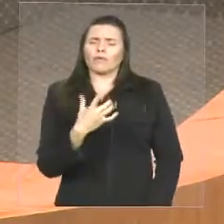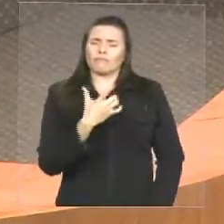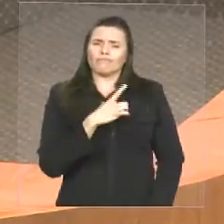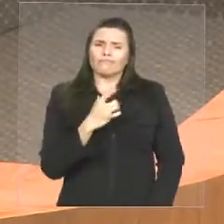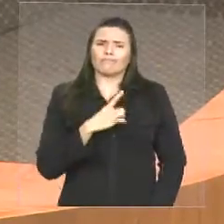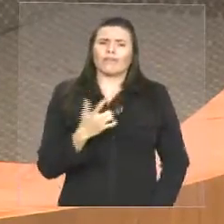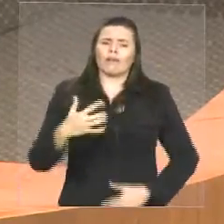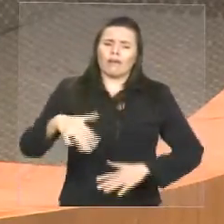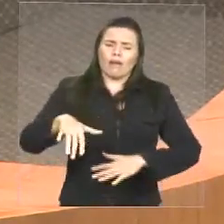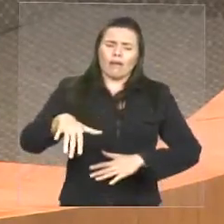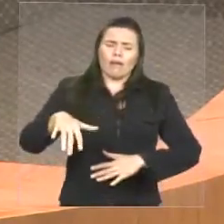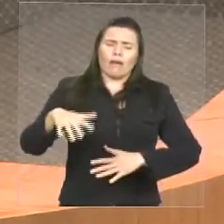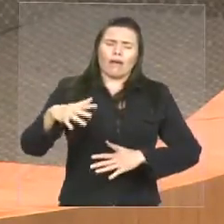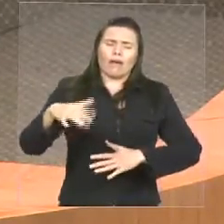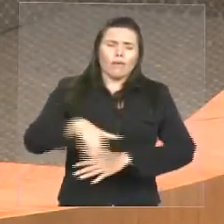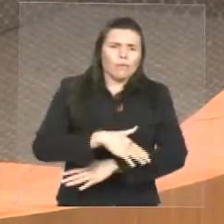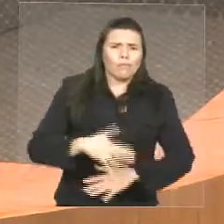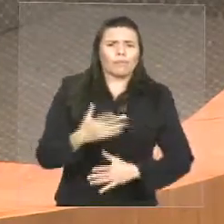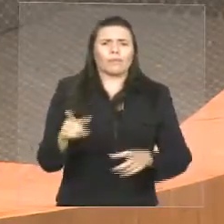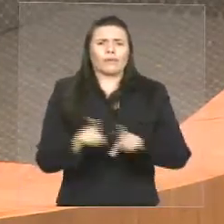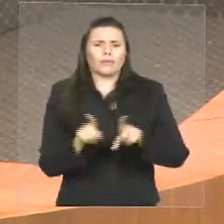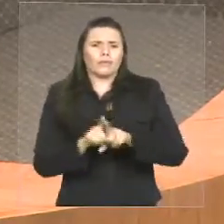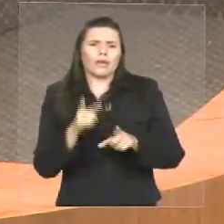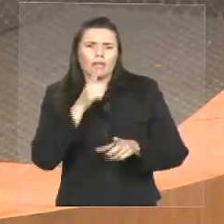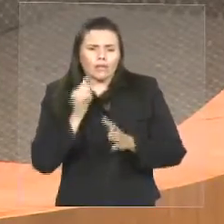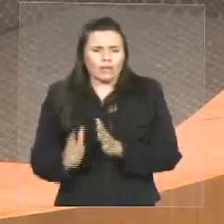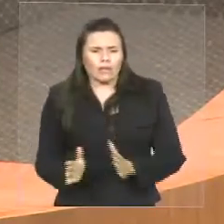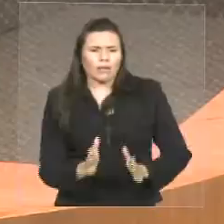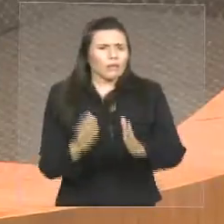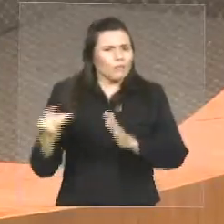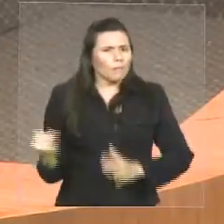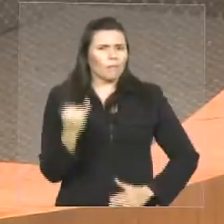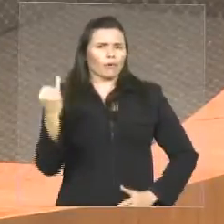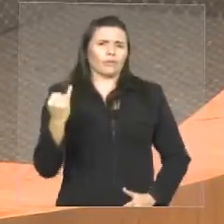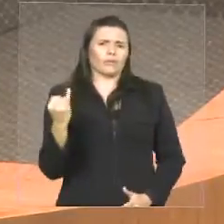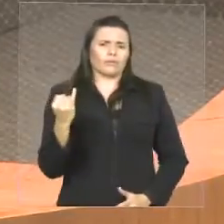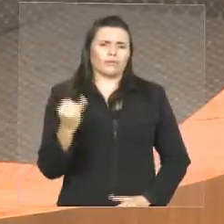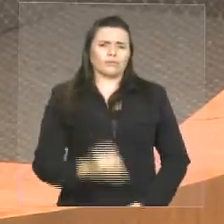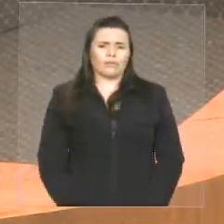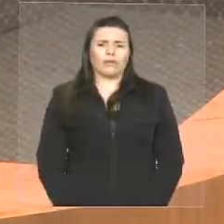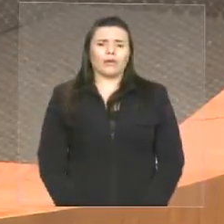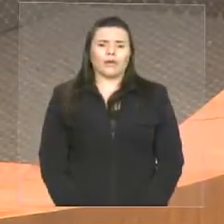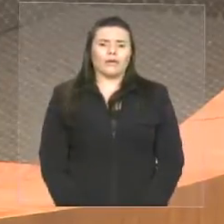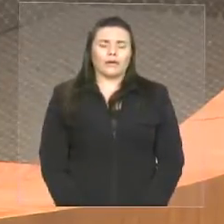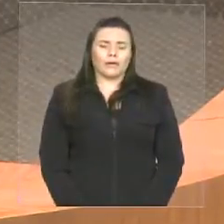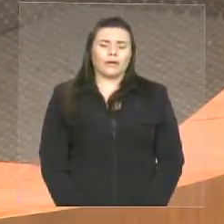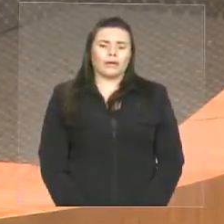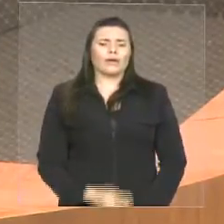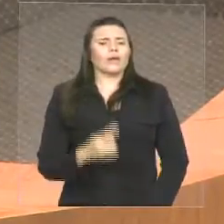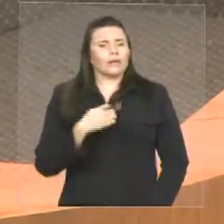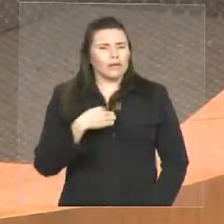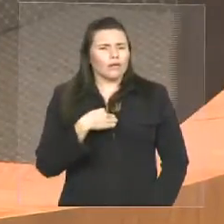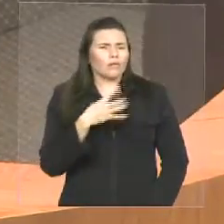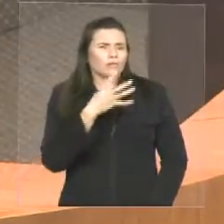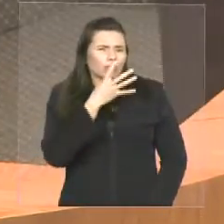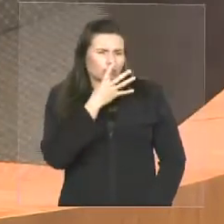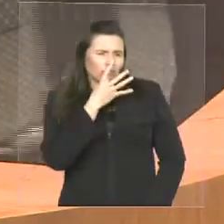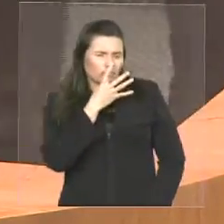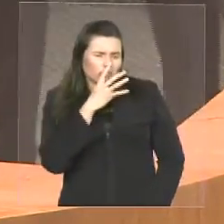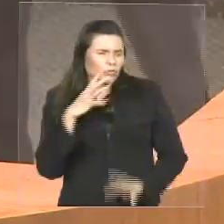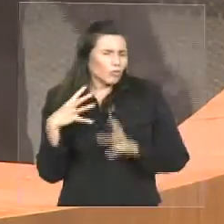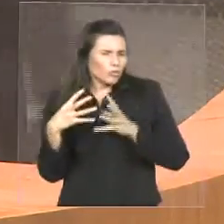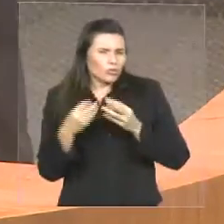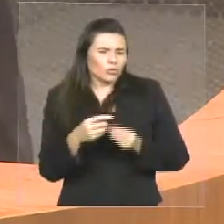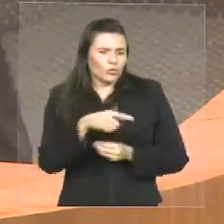projeto, certamente Pindaré vai ganhar muito. E a gente está acompanhando e vai continuar acompanhando todo